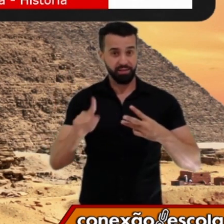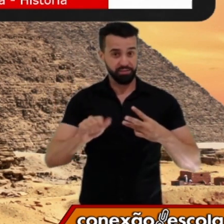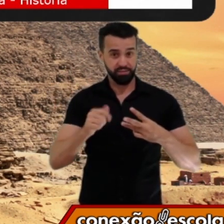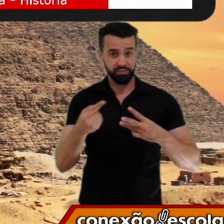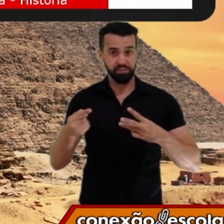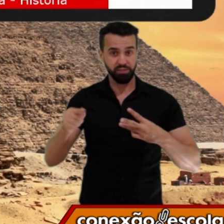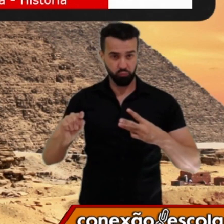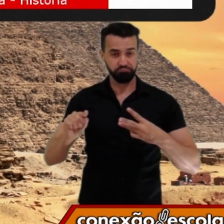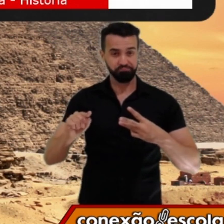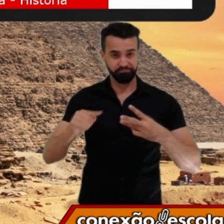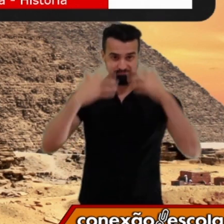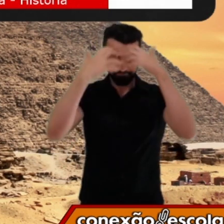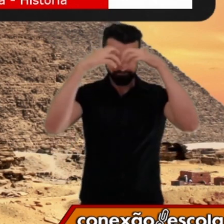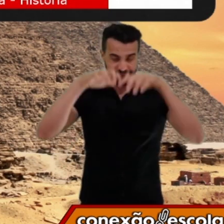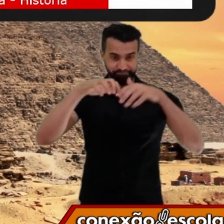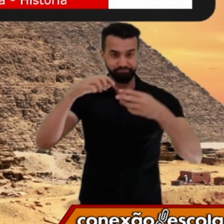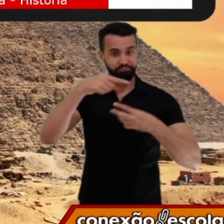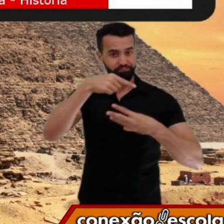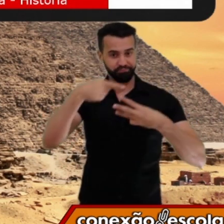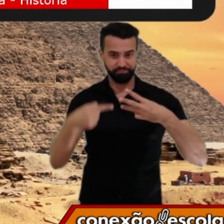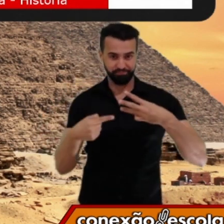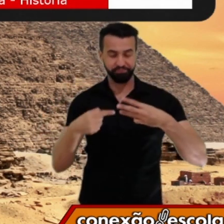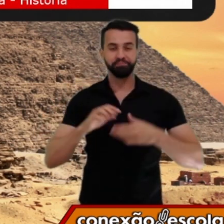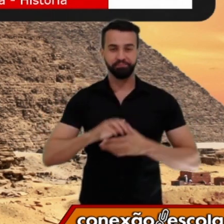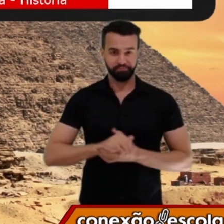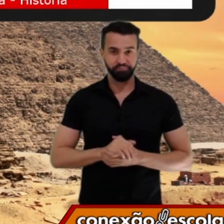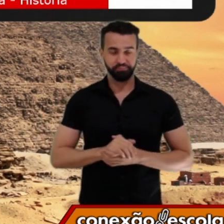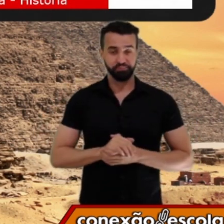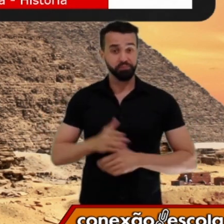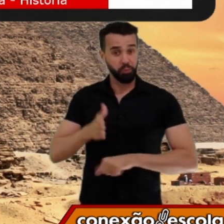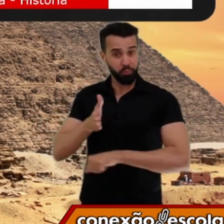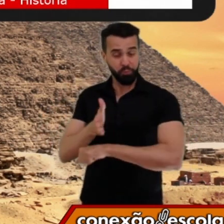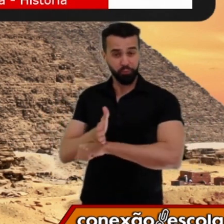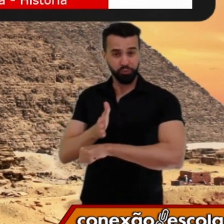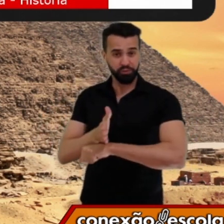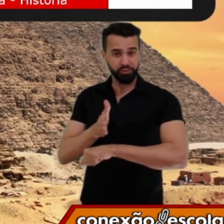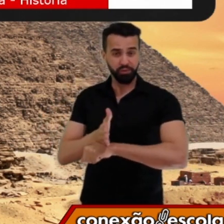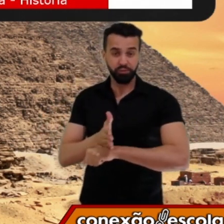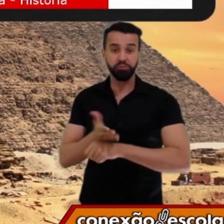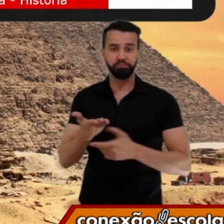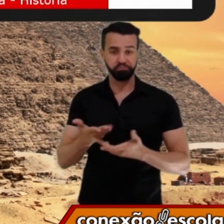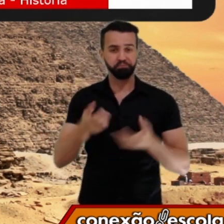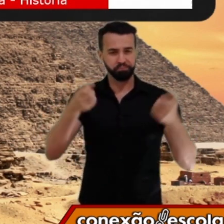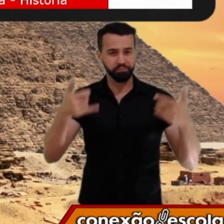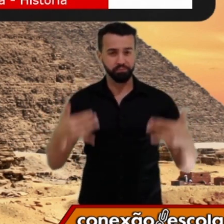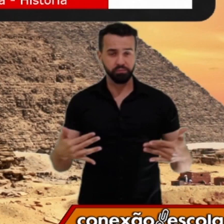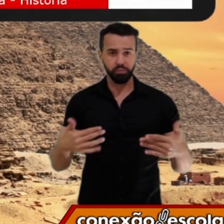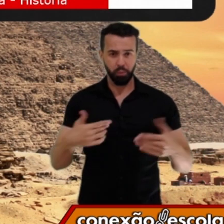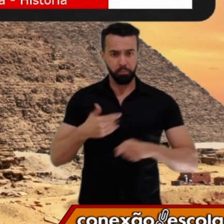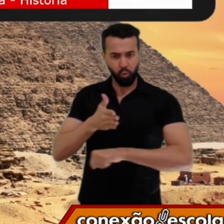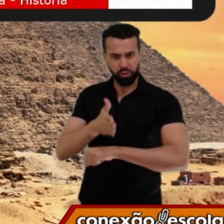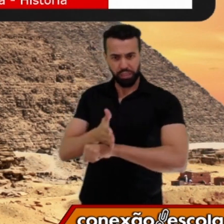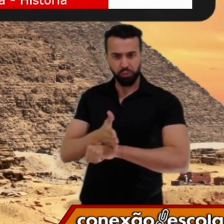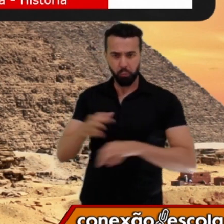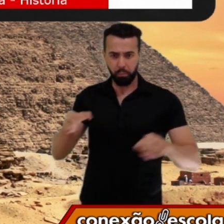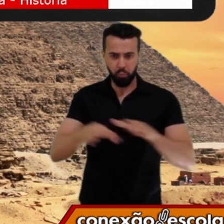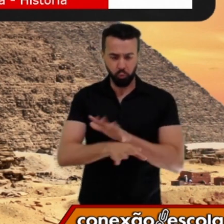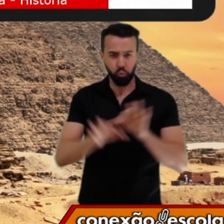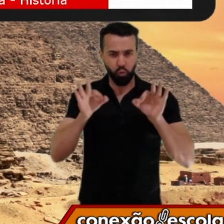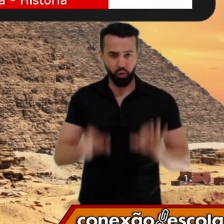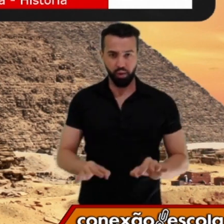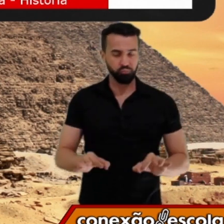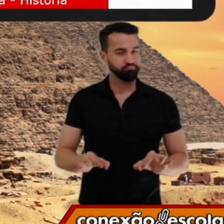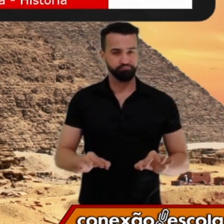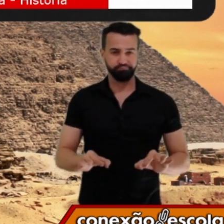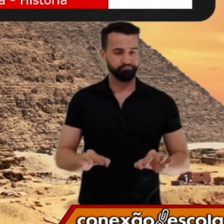Dando continuidade nessa perspectiva da modernidade, nem tudo o que é moderno é correto. A modernidade ela